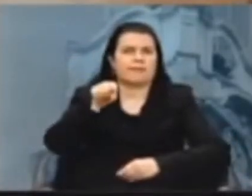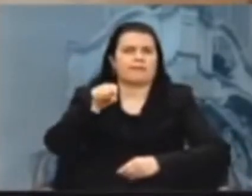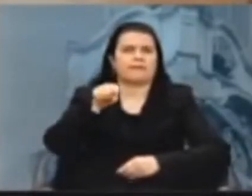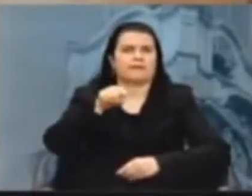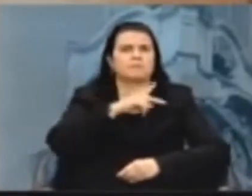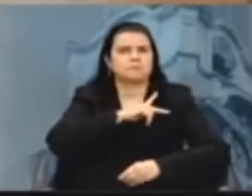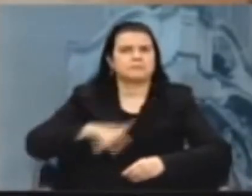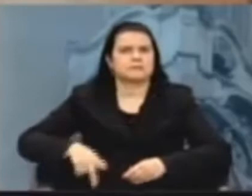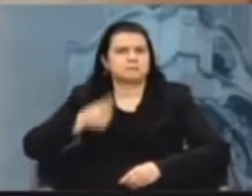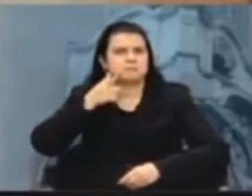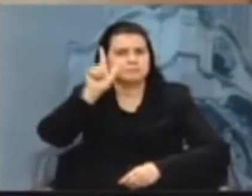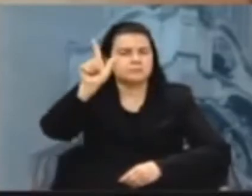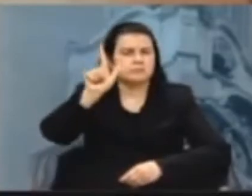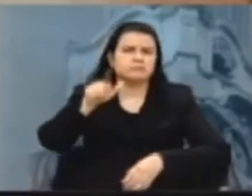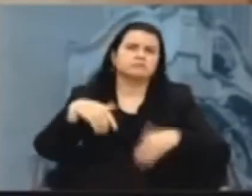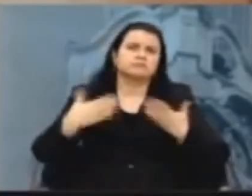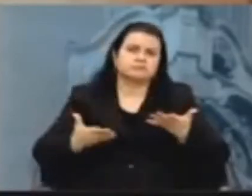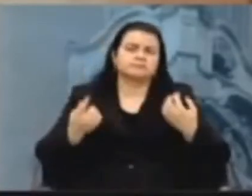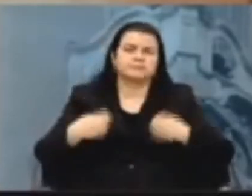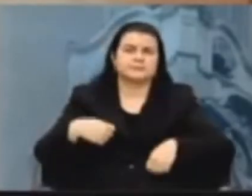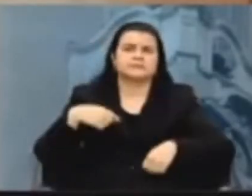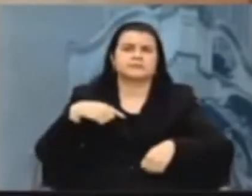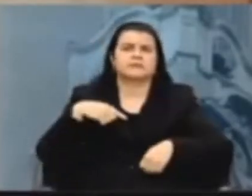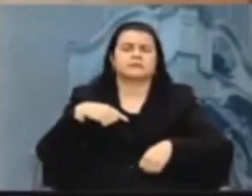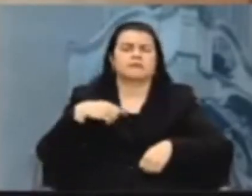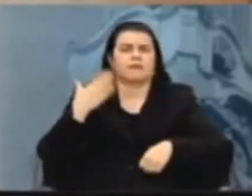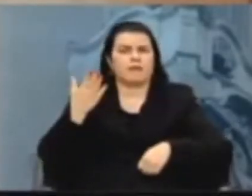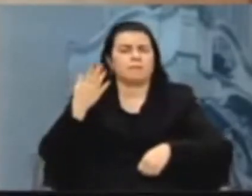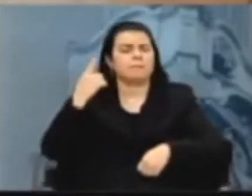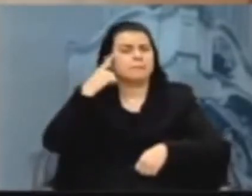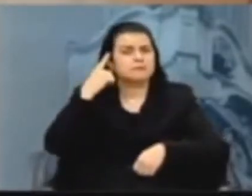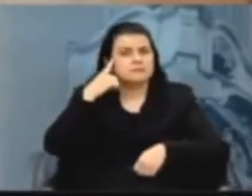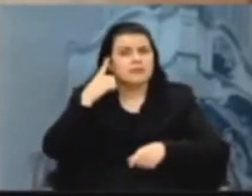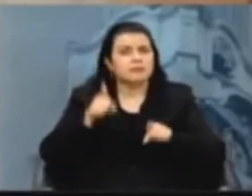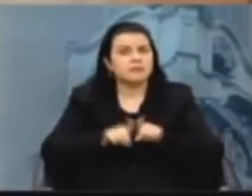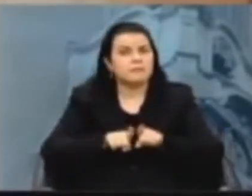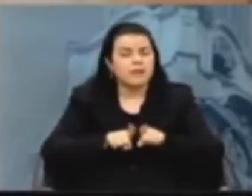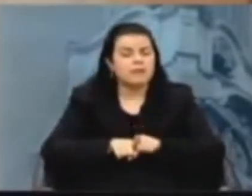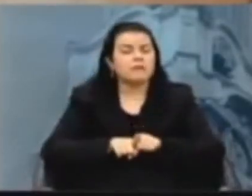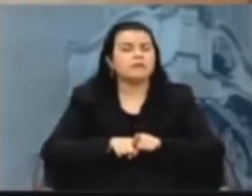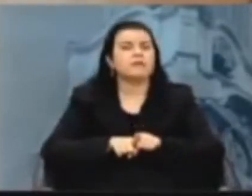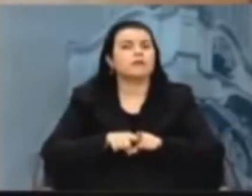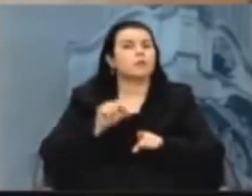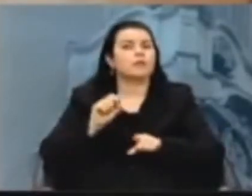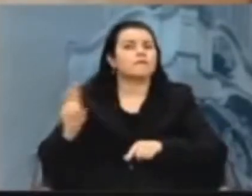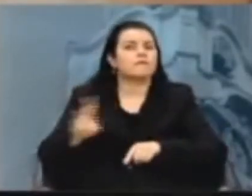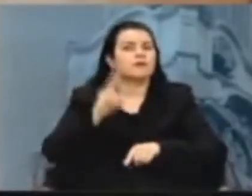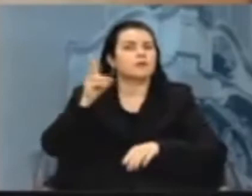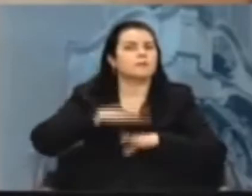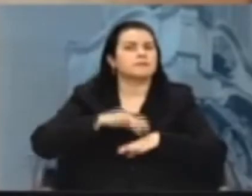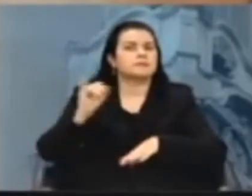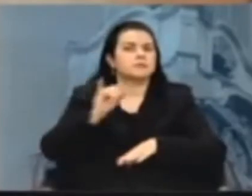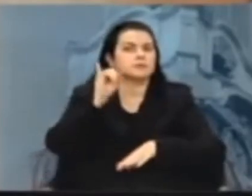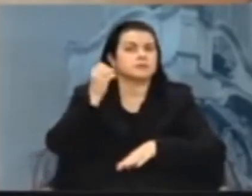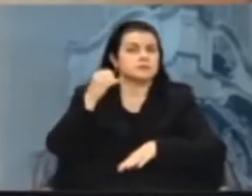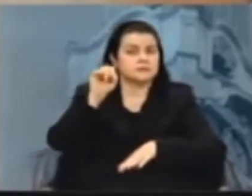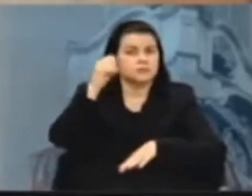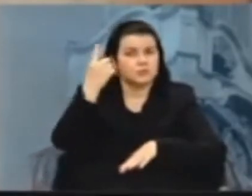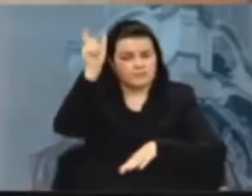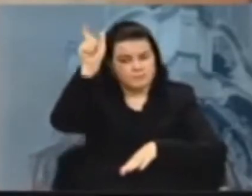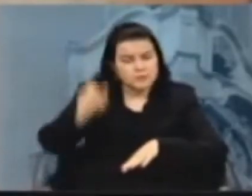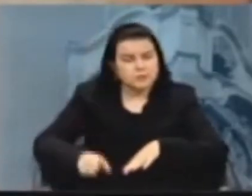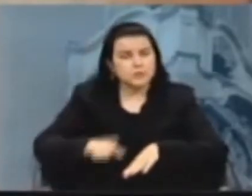seria razoável pensar que valorizaria quem tem votos e goza da admiração e